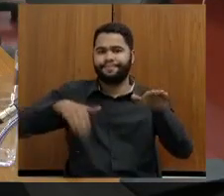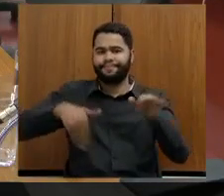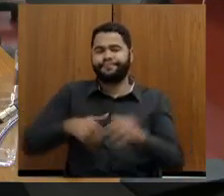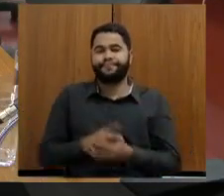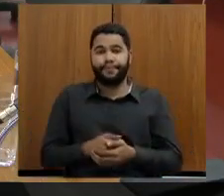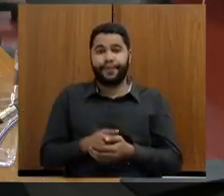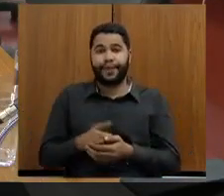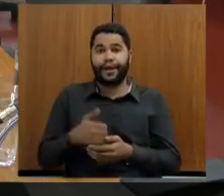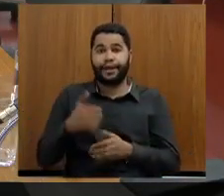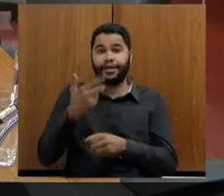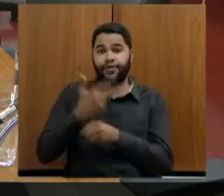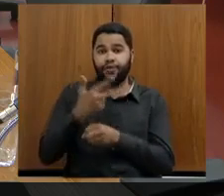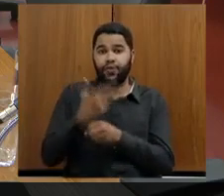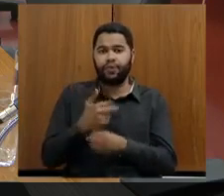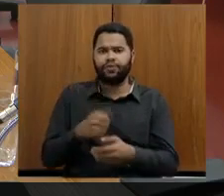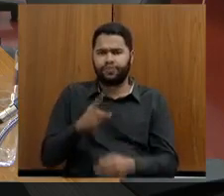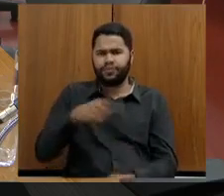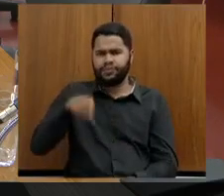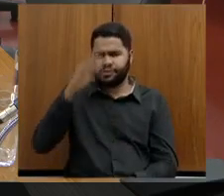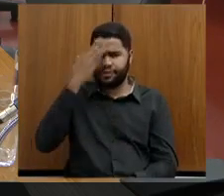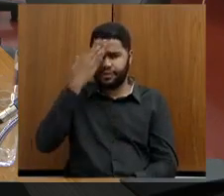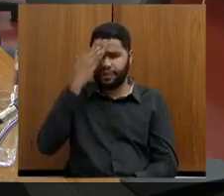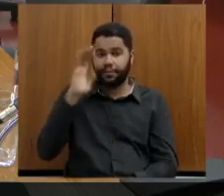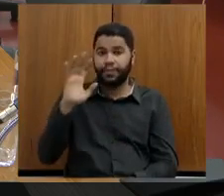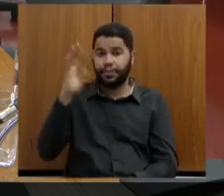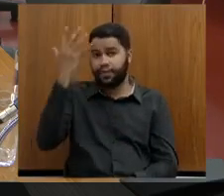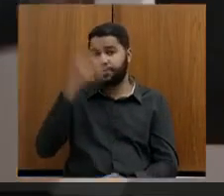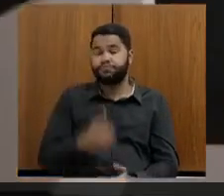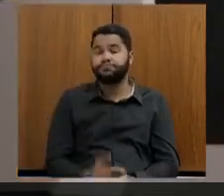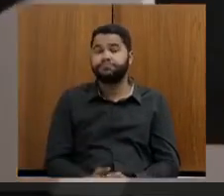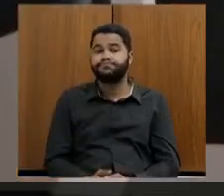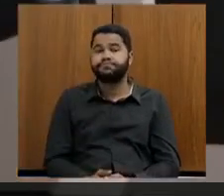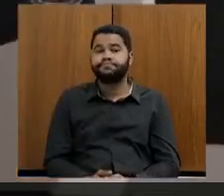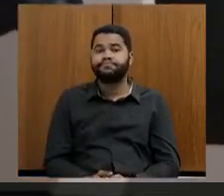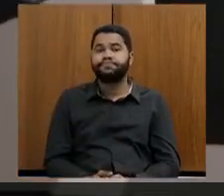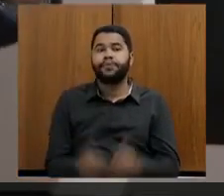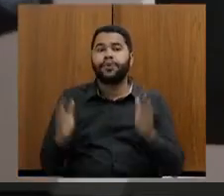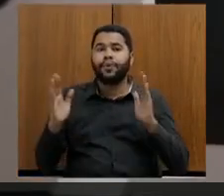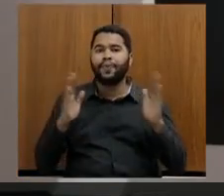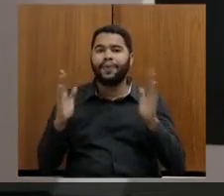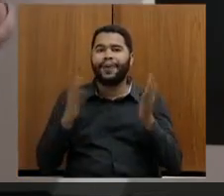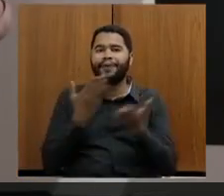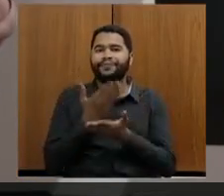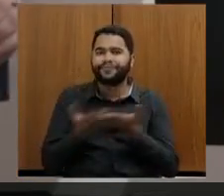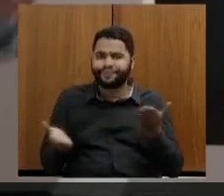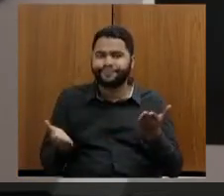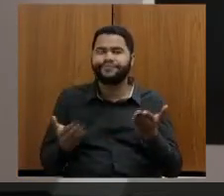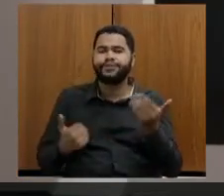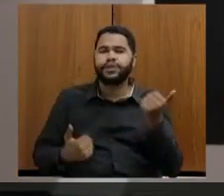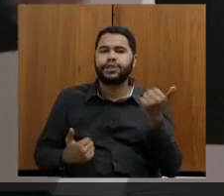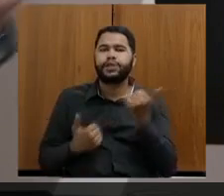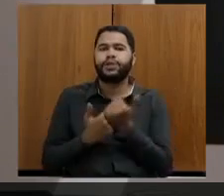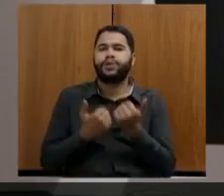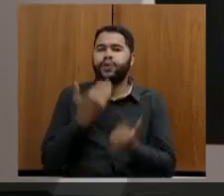senhor sabe muito bem o que aconteceu o comandante houve a perda de prazo em parte desse recurso e eu queria pedir